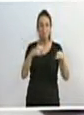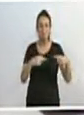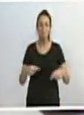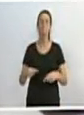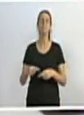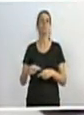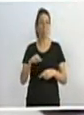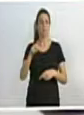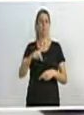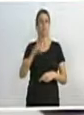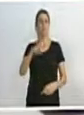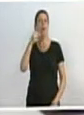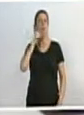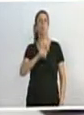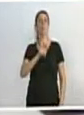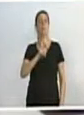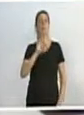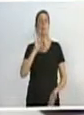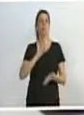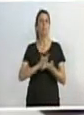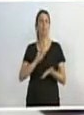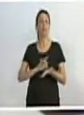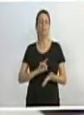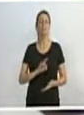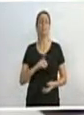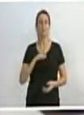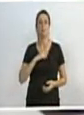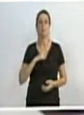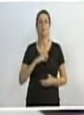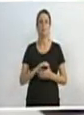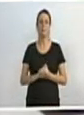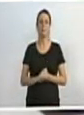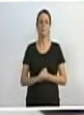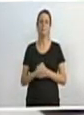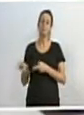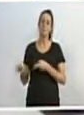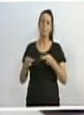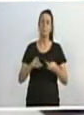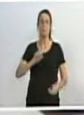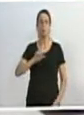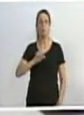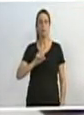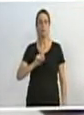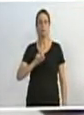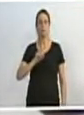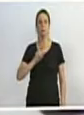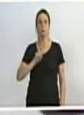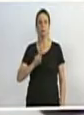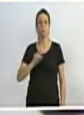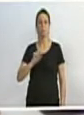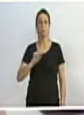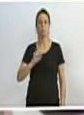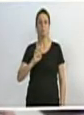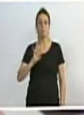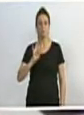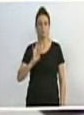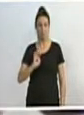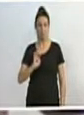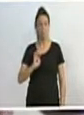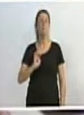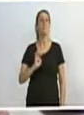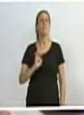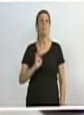aqui instalado. Quero agora convidar a Suzete Novaes, presidente do Núcleo da Mulher Empreendedora da AMP,